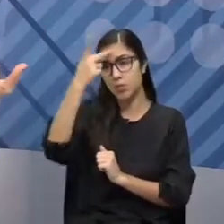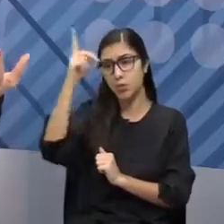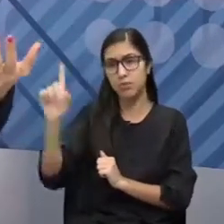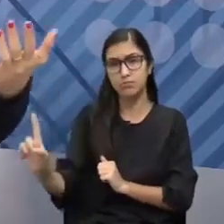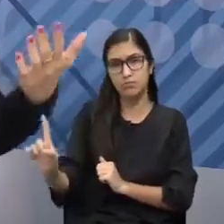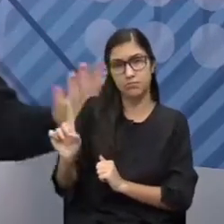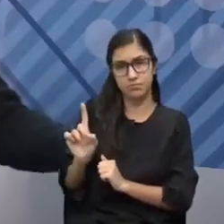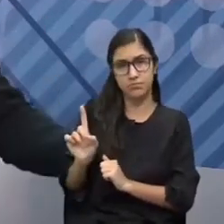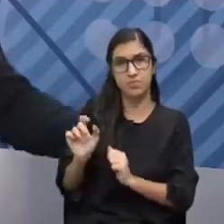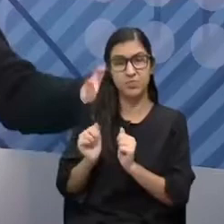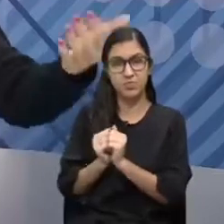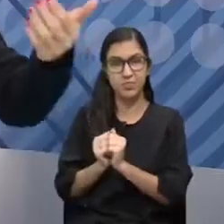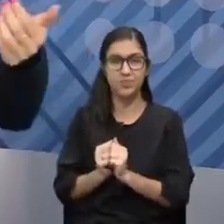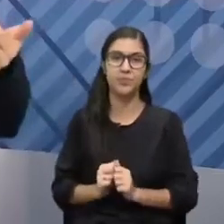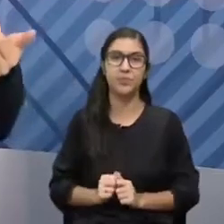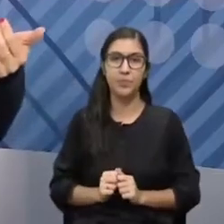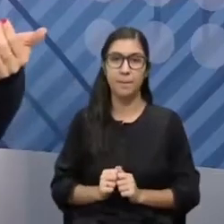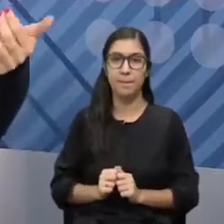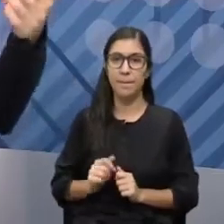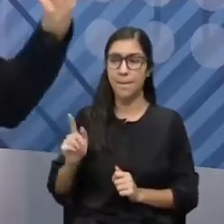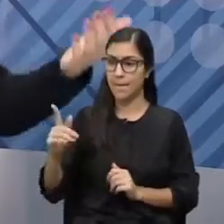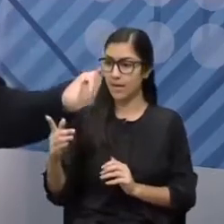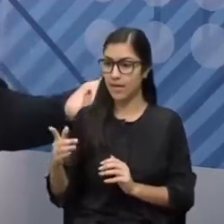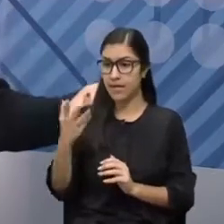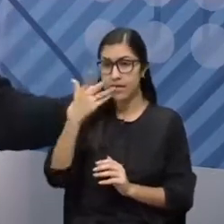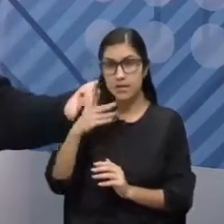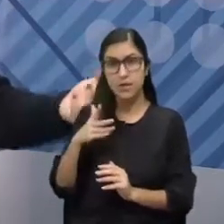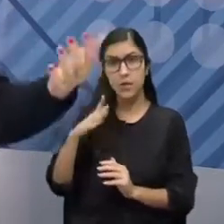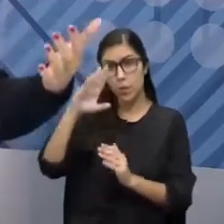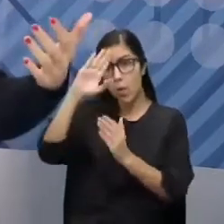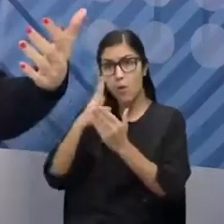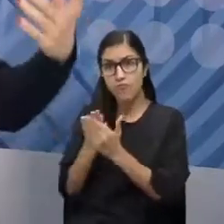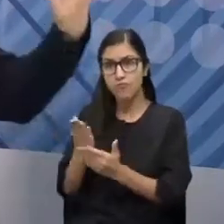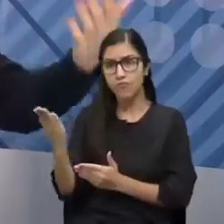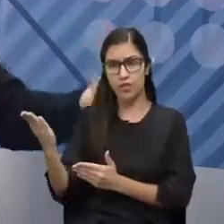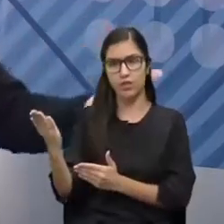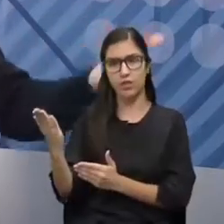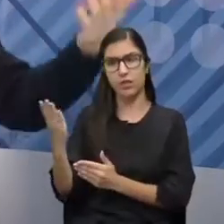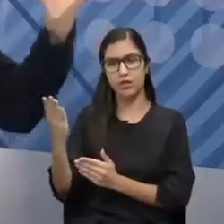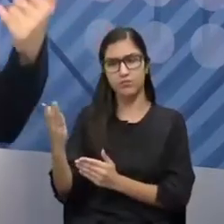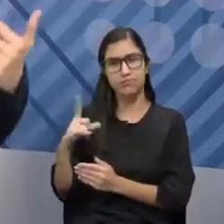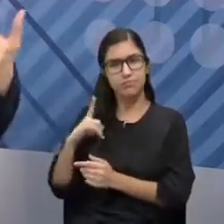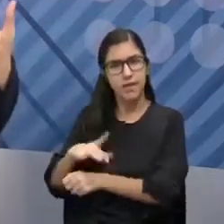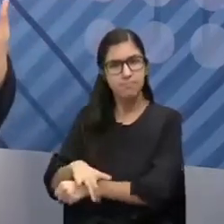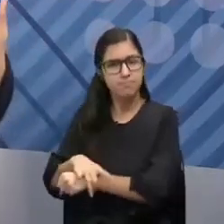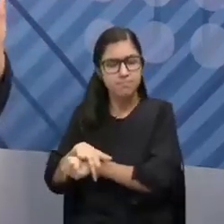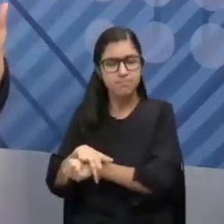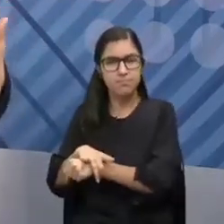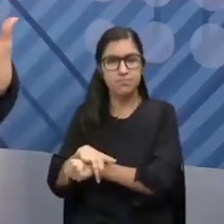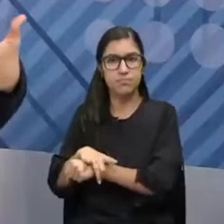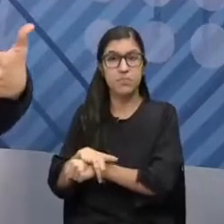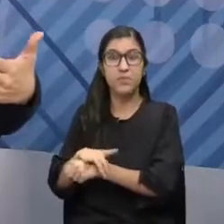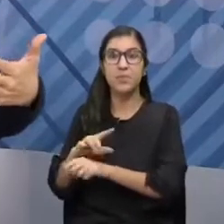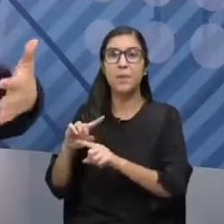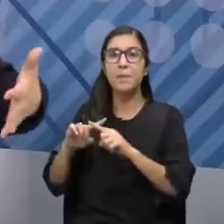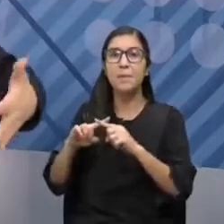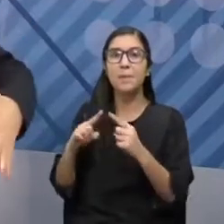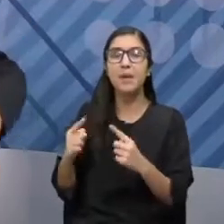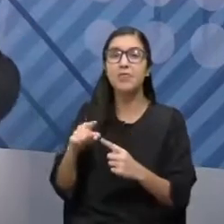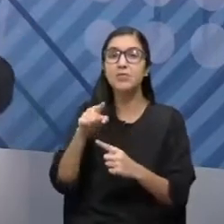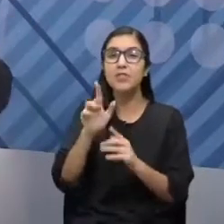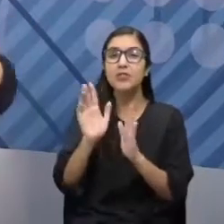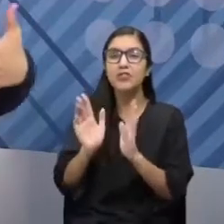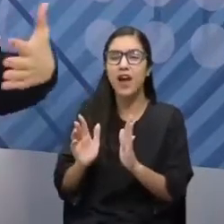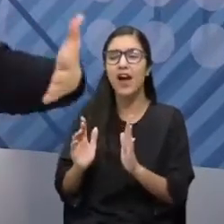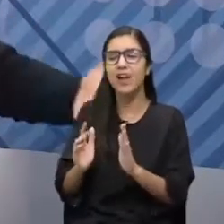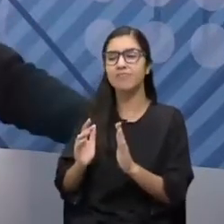mediadora. Então, chegou essa criança até lá, ela confia na criança, ela confia na pessoa que a trouxe. Então, quando você já tem